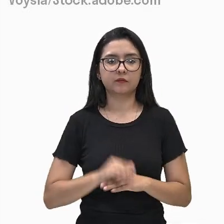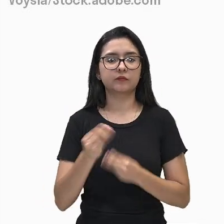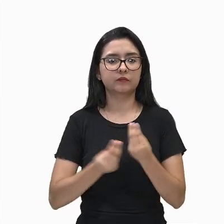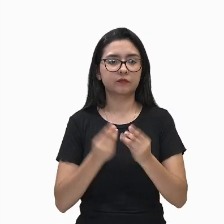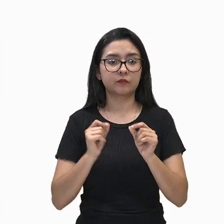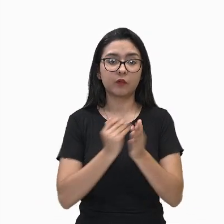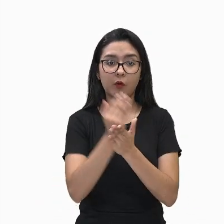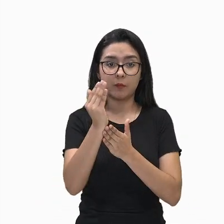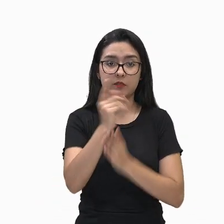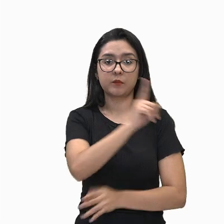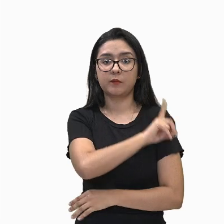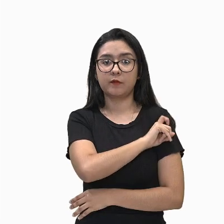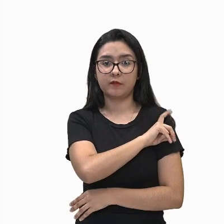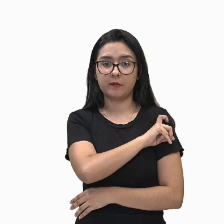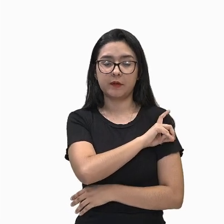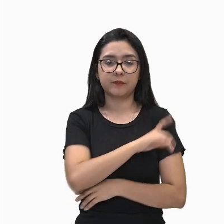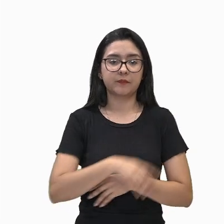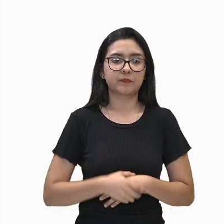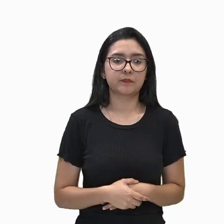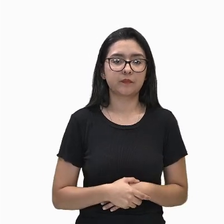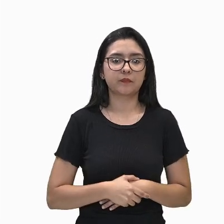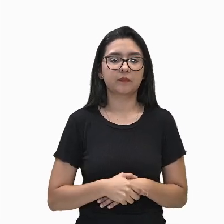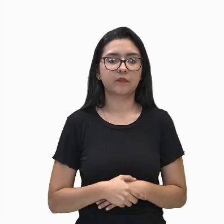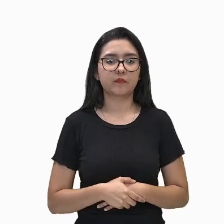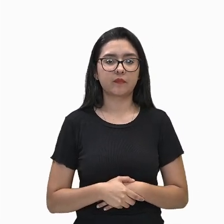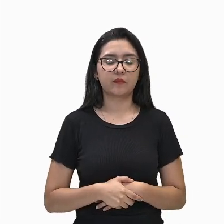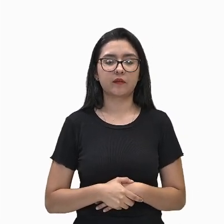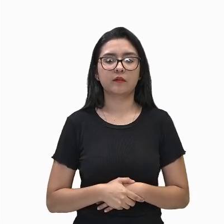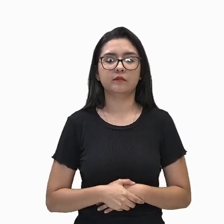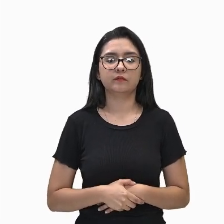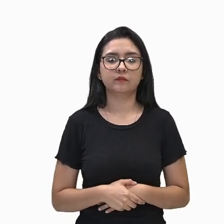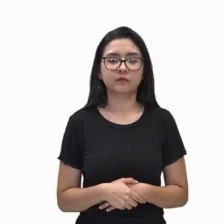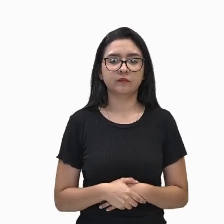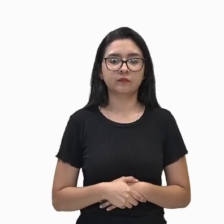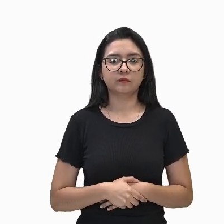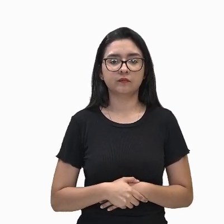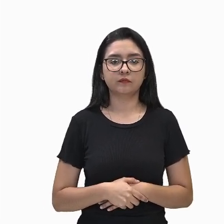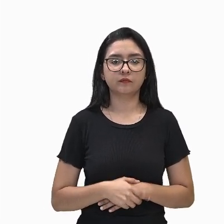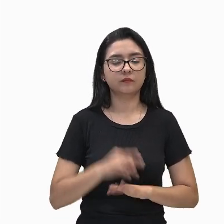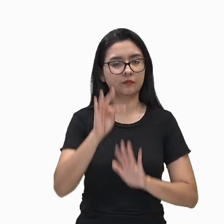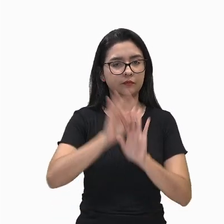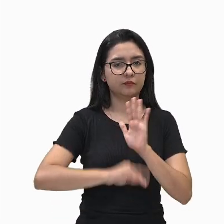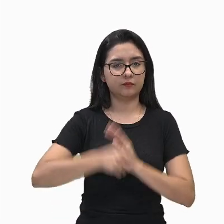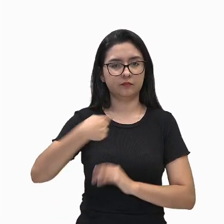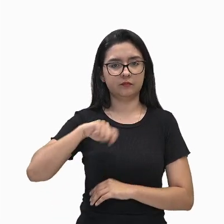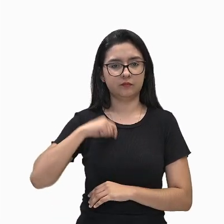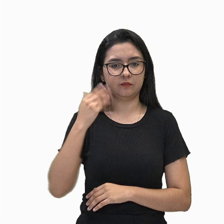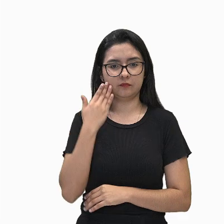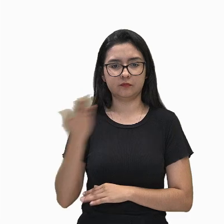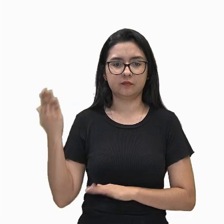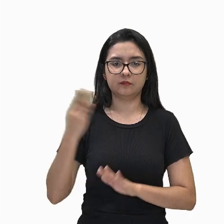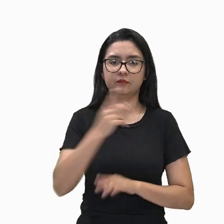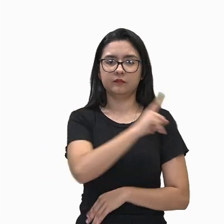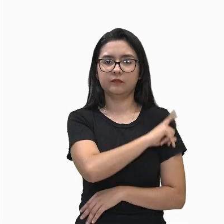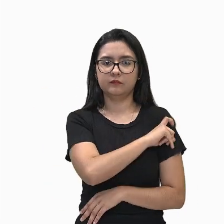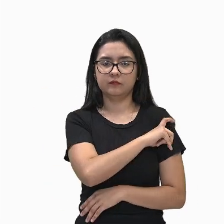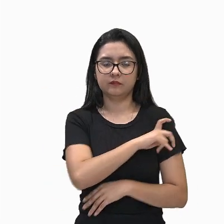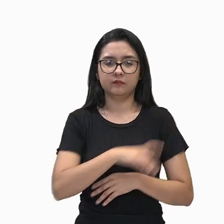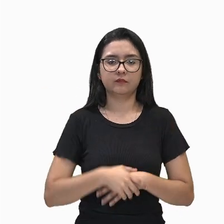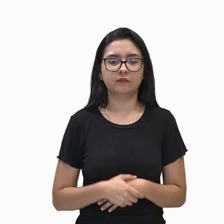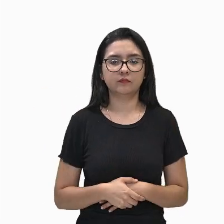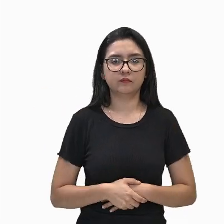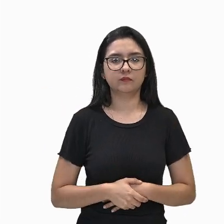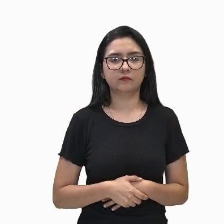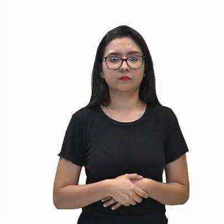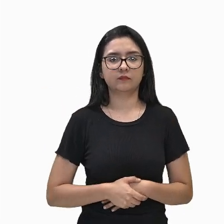el enfermeiro. Então, el enfermeiro é a persona que cuida enfermos ou